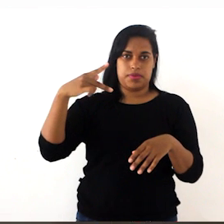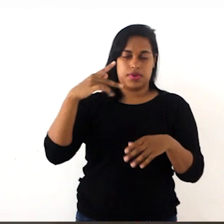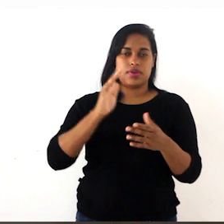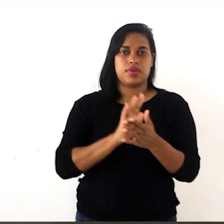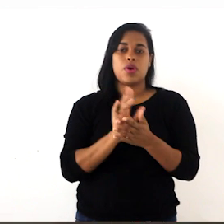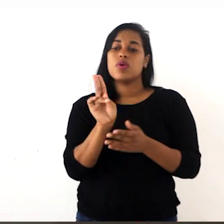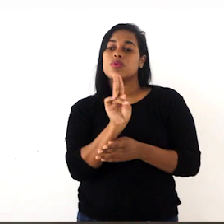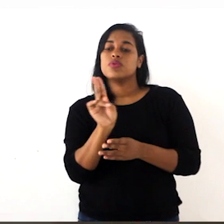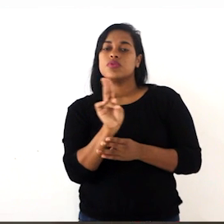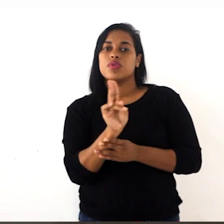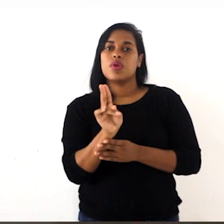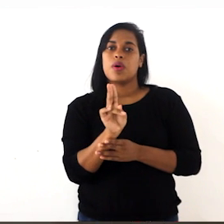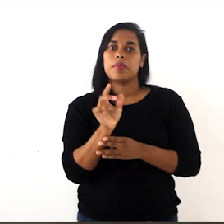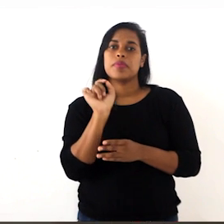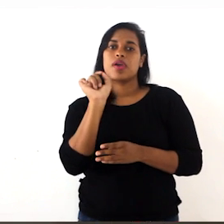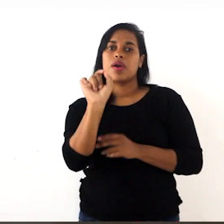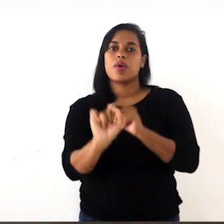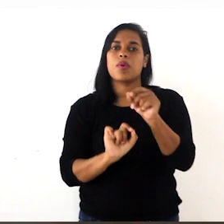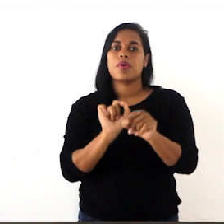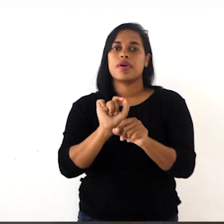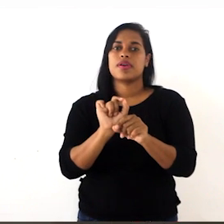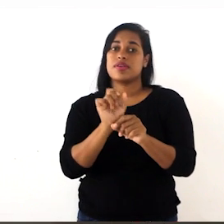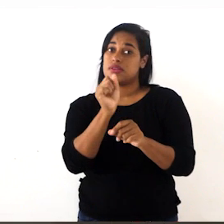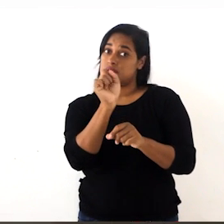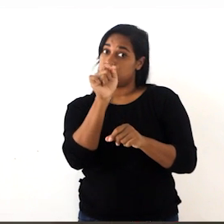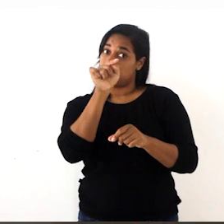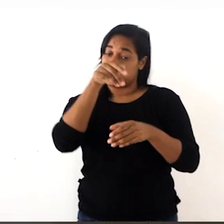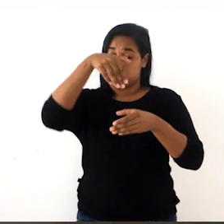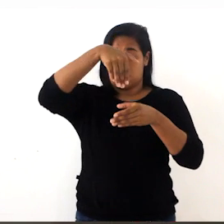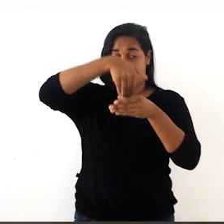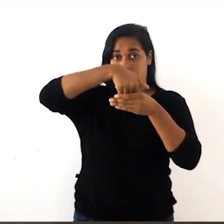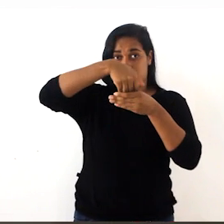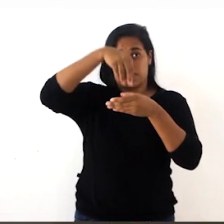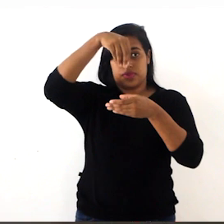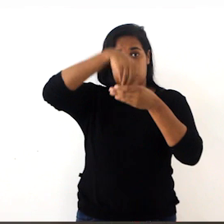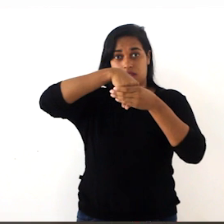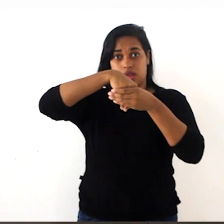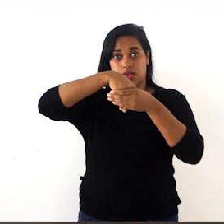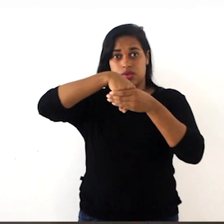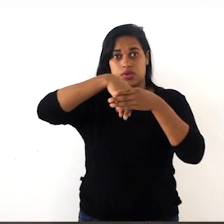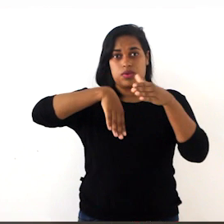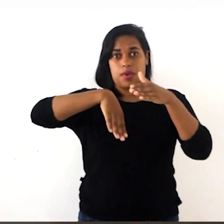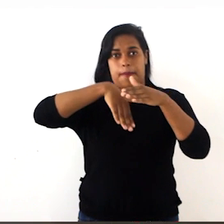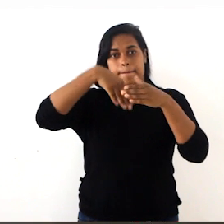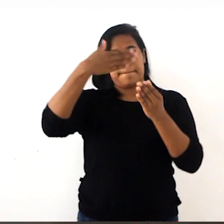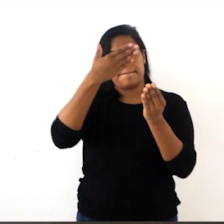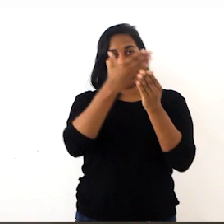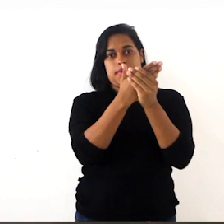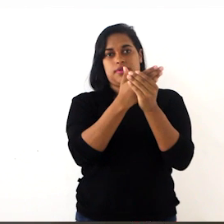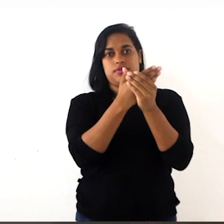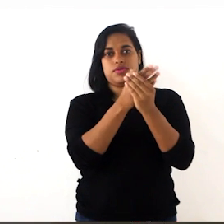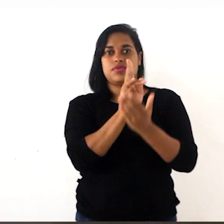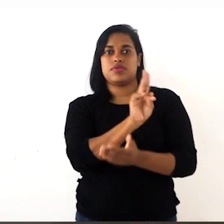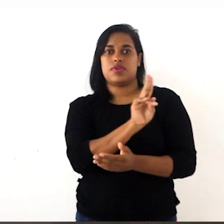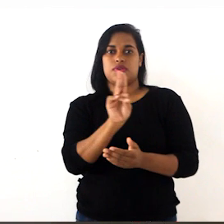nome de arquivo vai ser o caminho. Então, se o seu arquivo útil.php está dentro de uma pasta chamada código, por